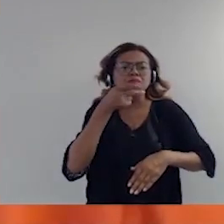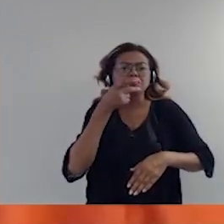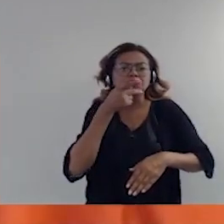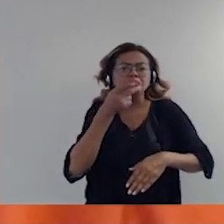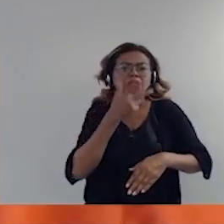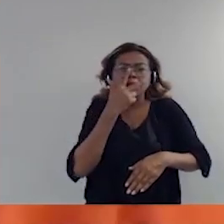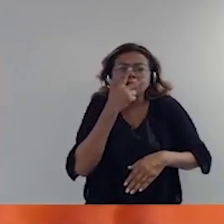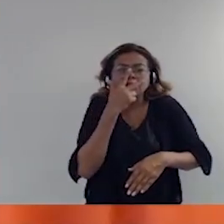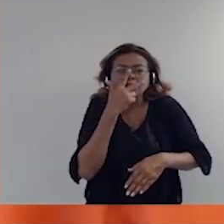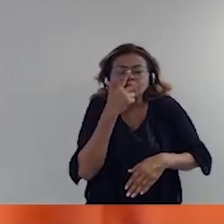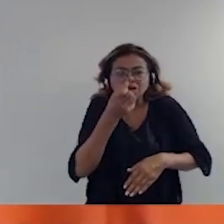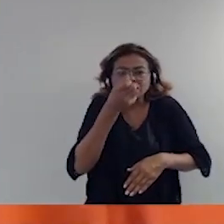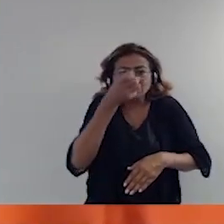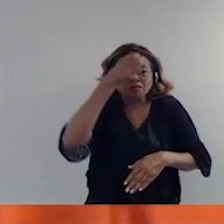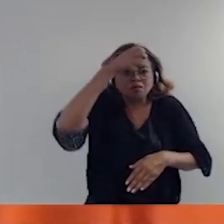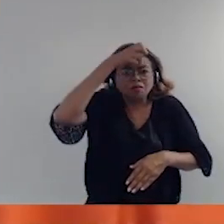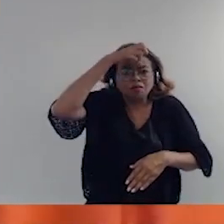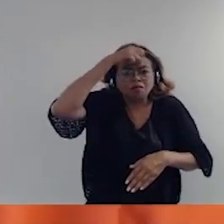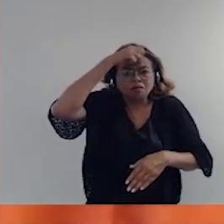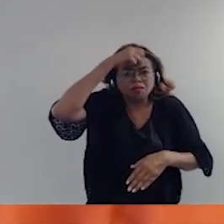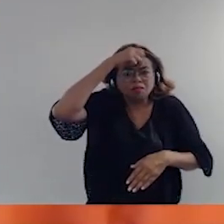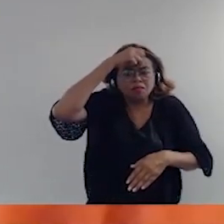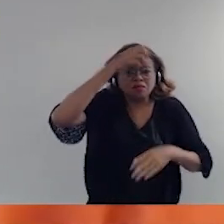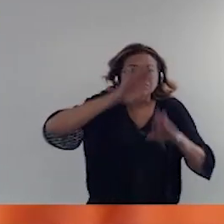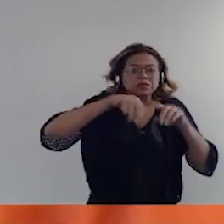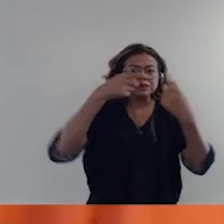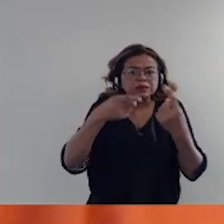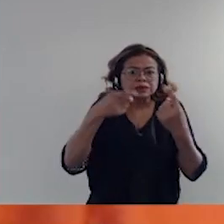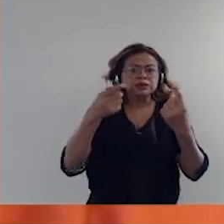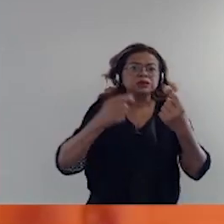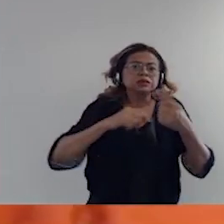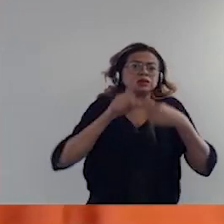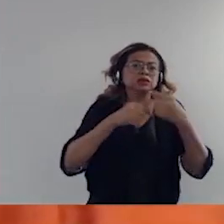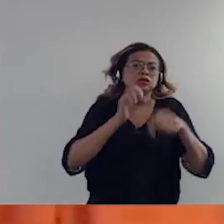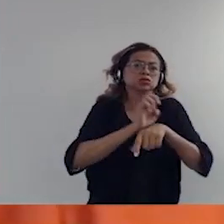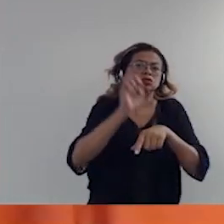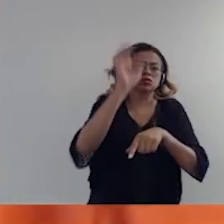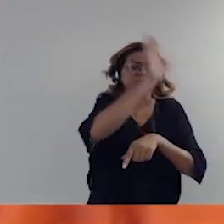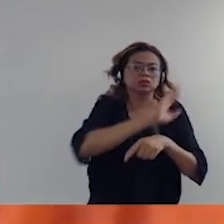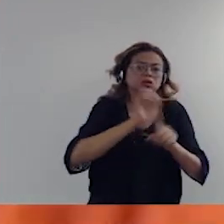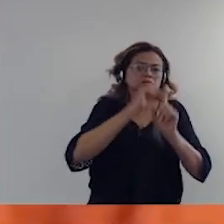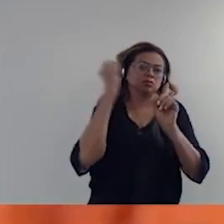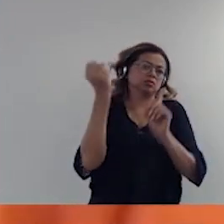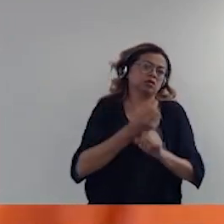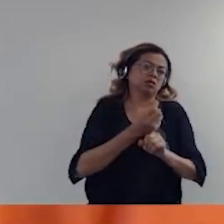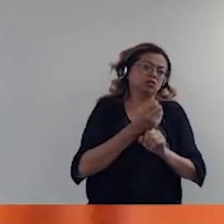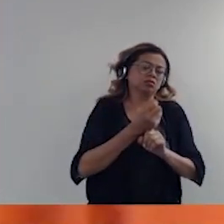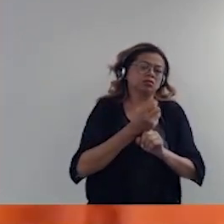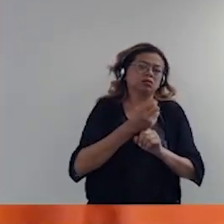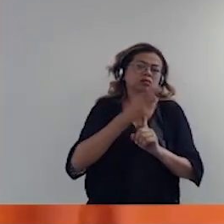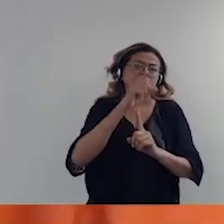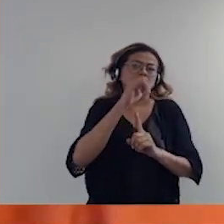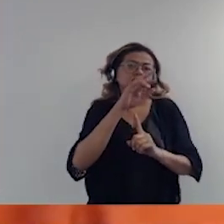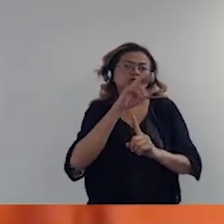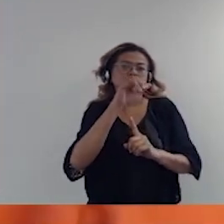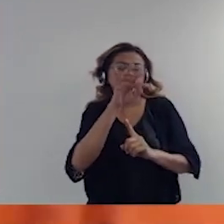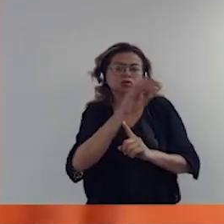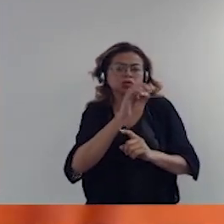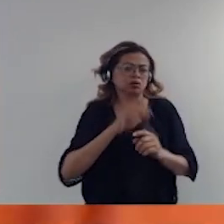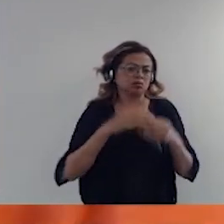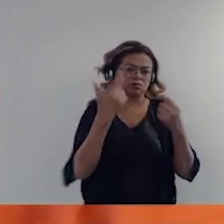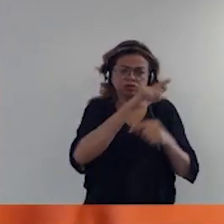né, do welfare state, a vingança do Estado Social de Direito. Não tem essa mais de um Estado